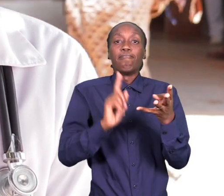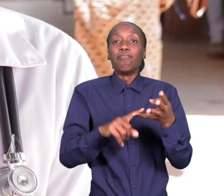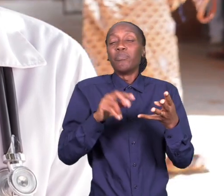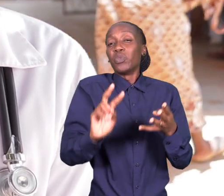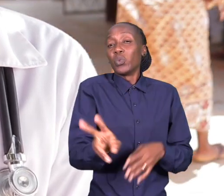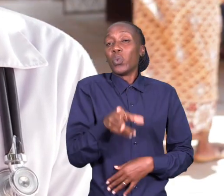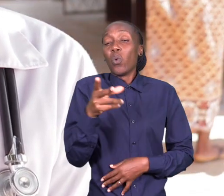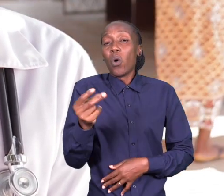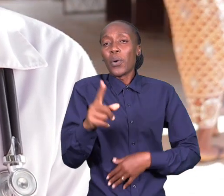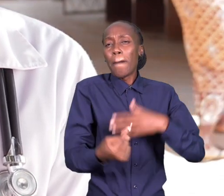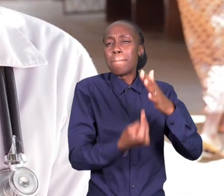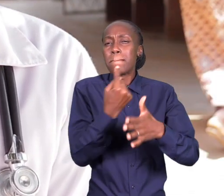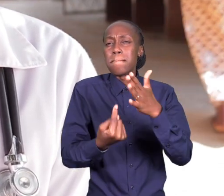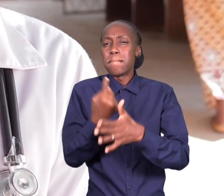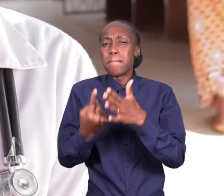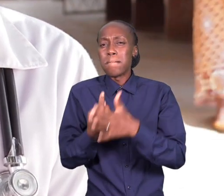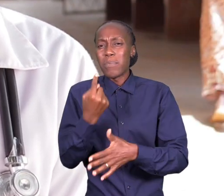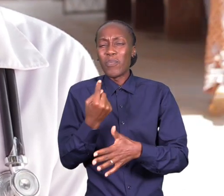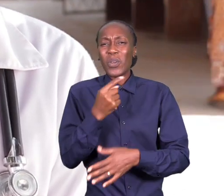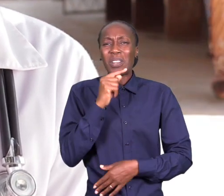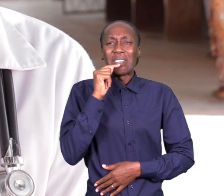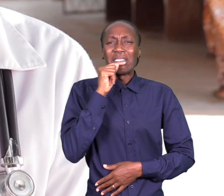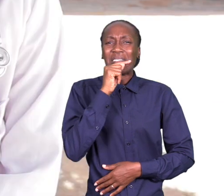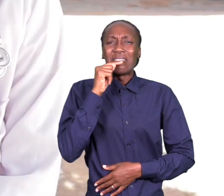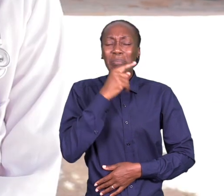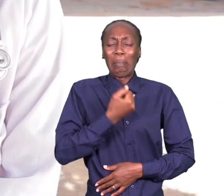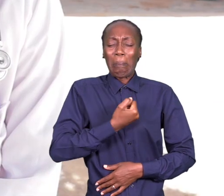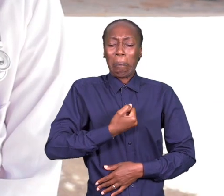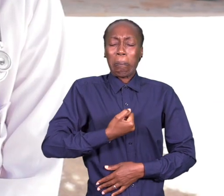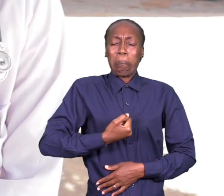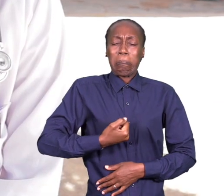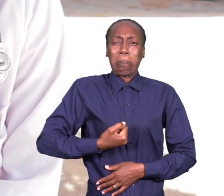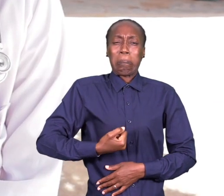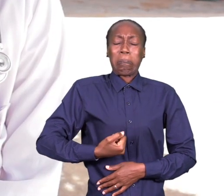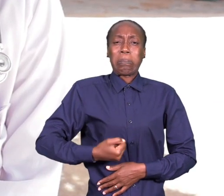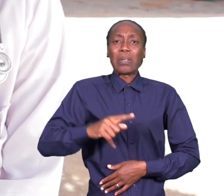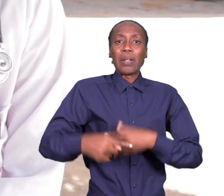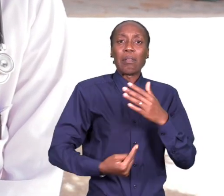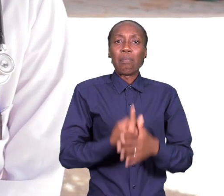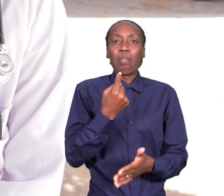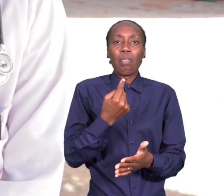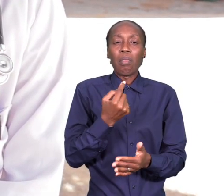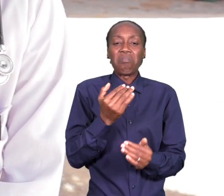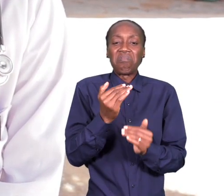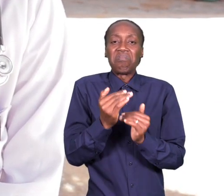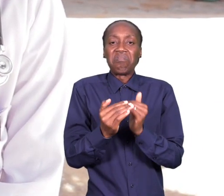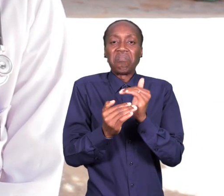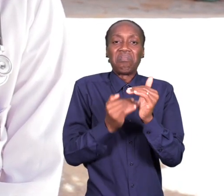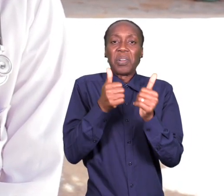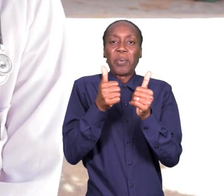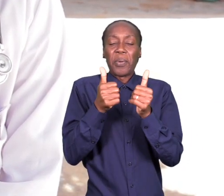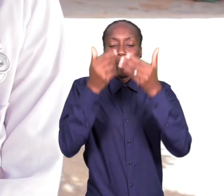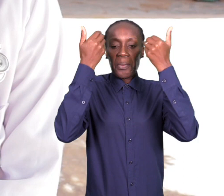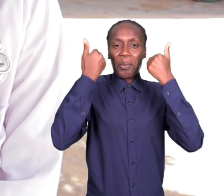até outros podem criar fezes com sangue. As complicações vão desde fraco desenvolvimento